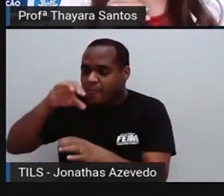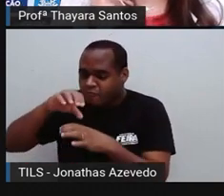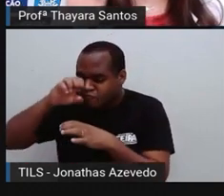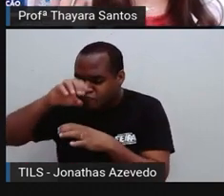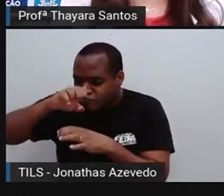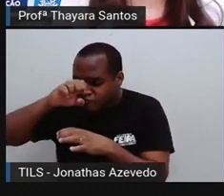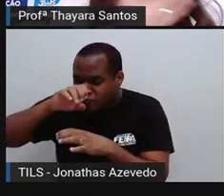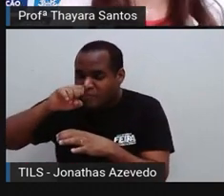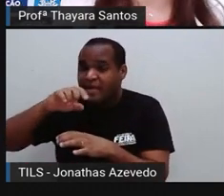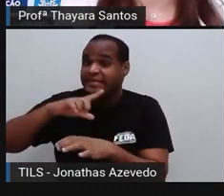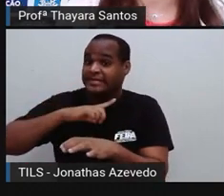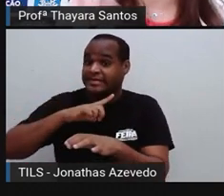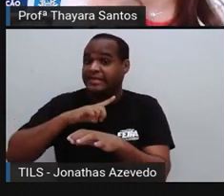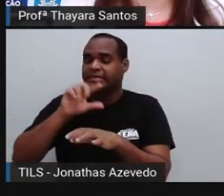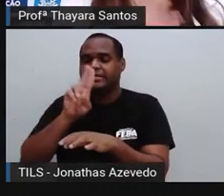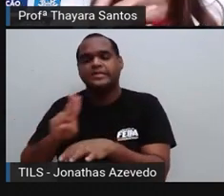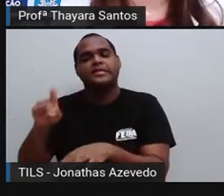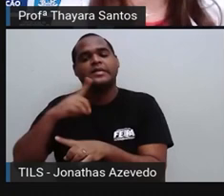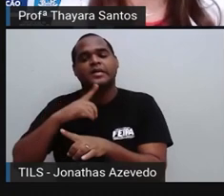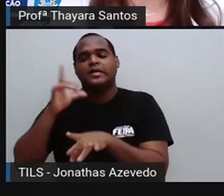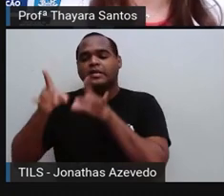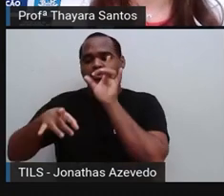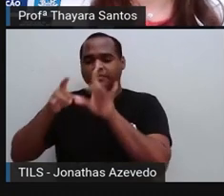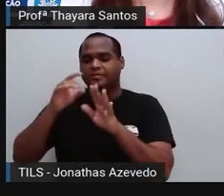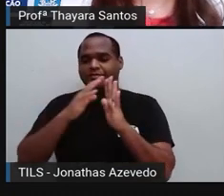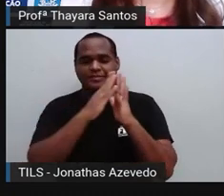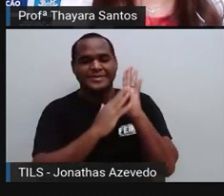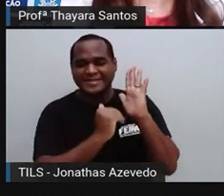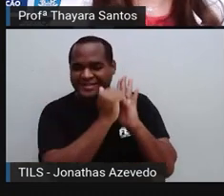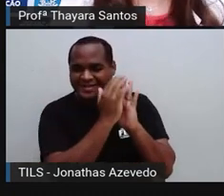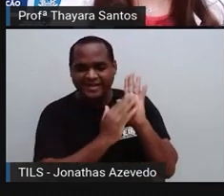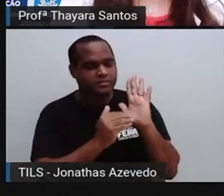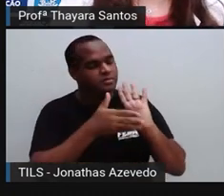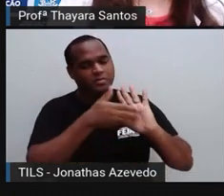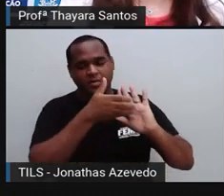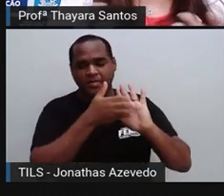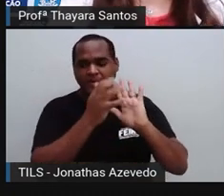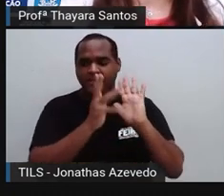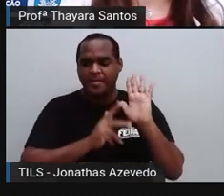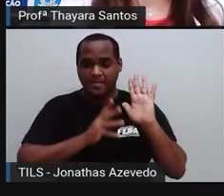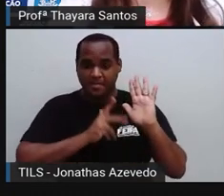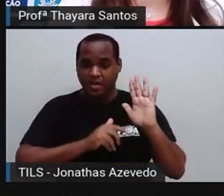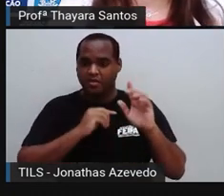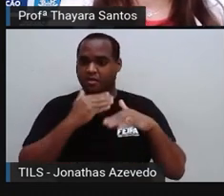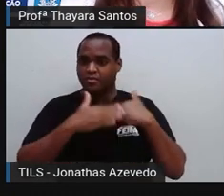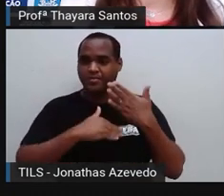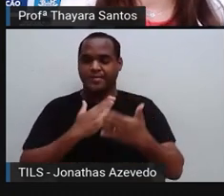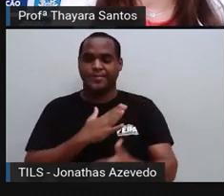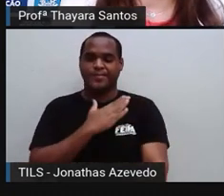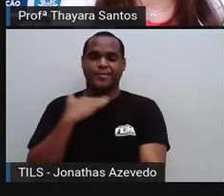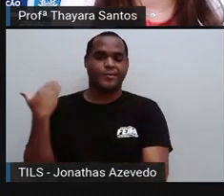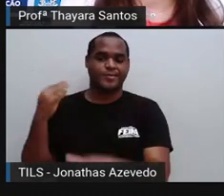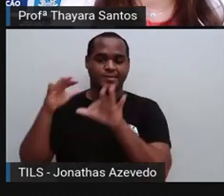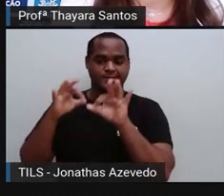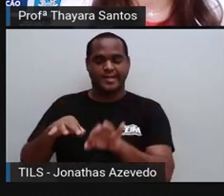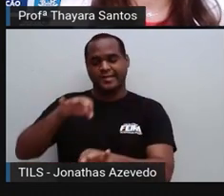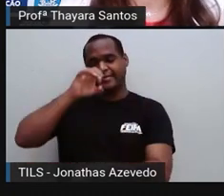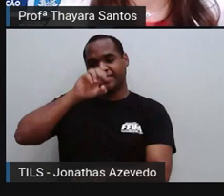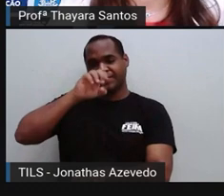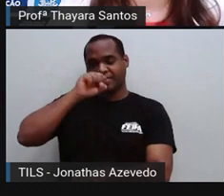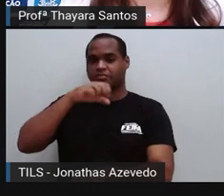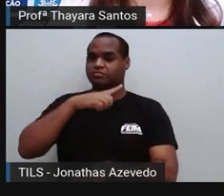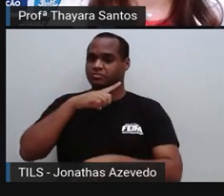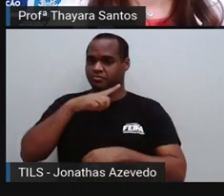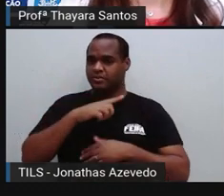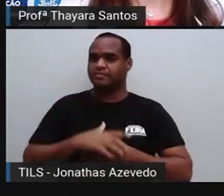são geralmente utilizados para remover tinta e acabam morrendo por causa dessa inalação dessa